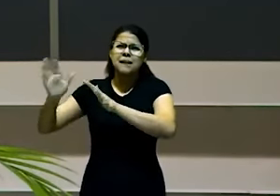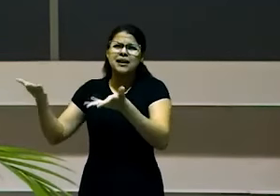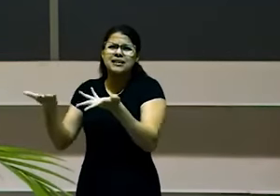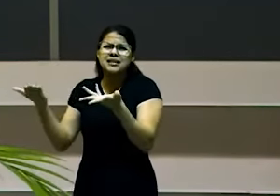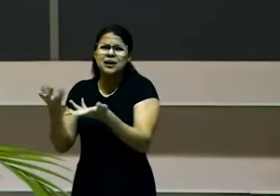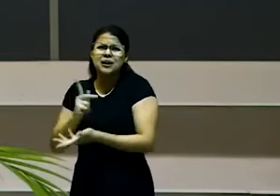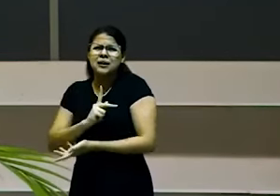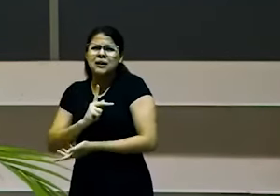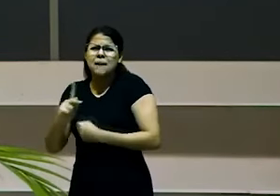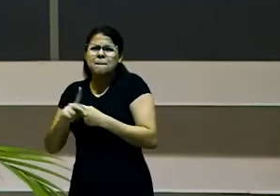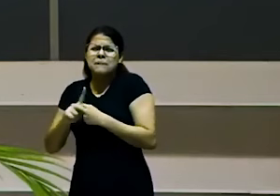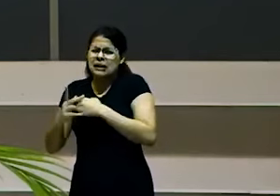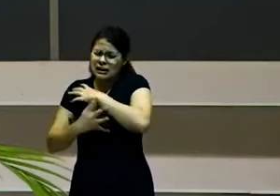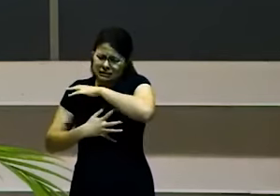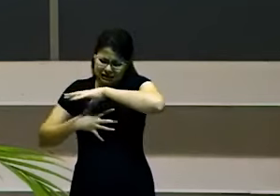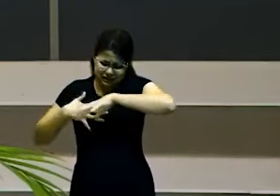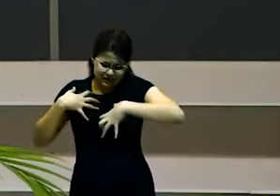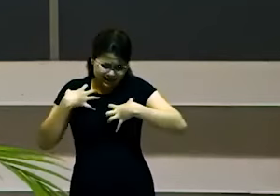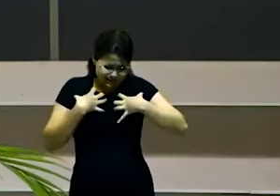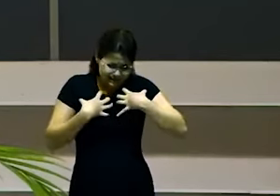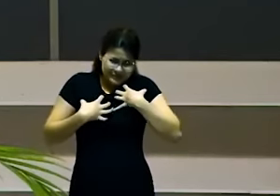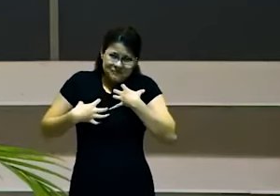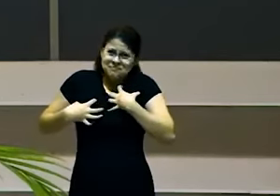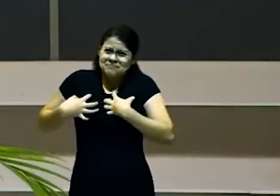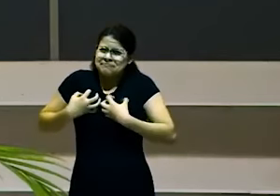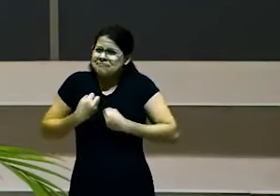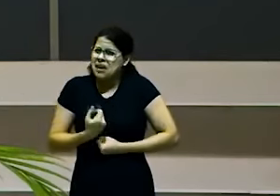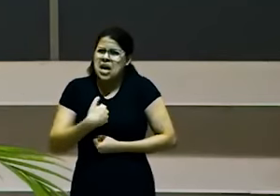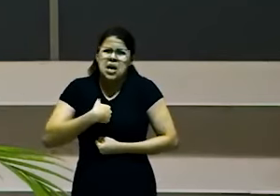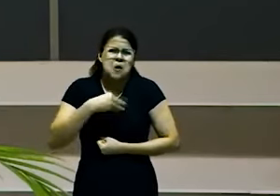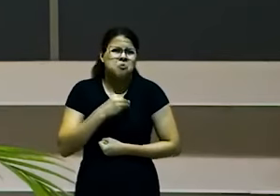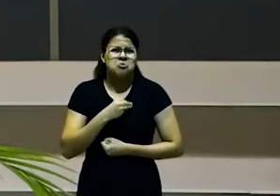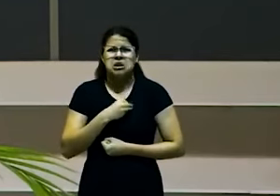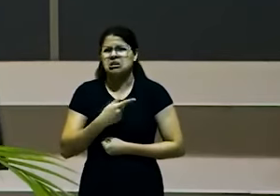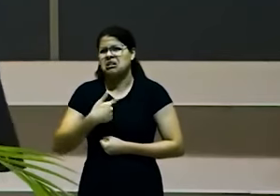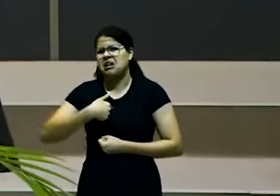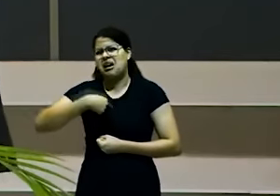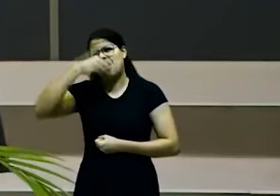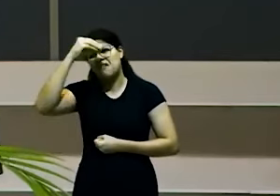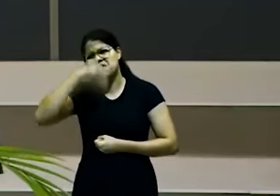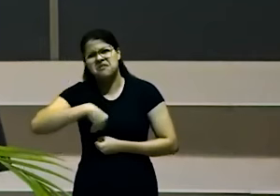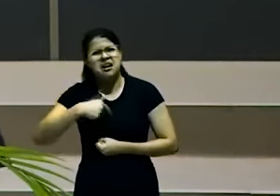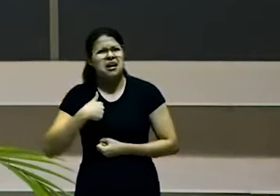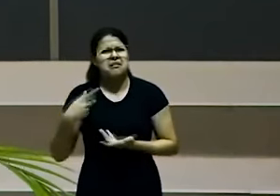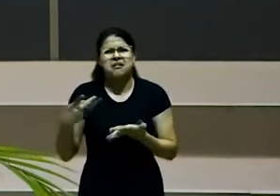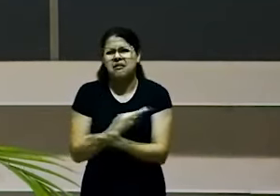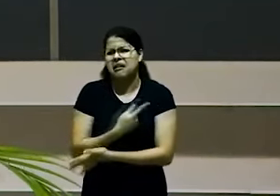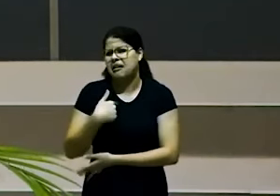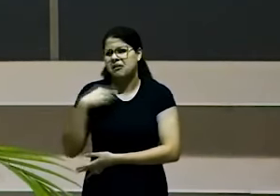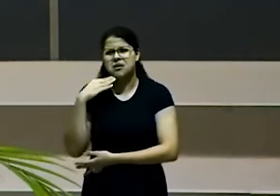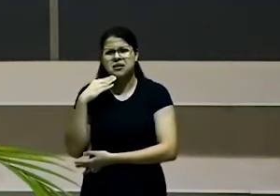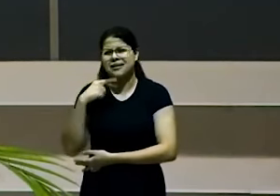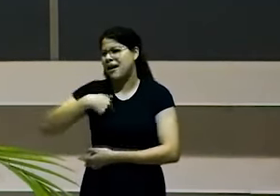no seu sentimento de reclusão de que quem caiu de que quem parou de quem errou que ele diz assim eu